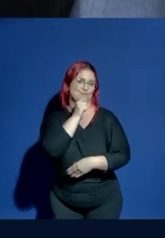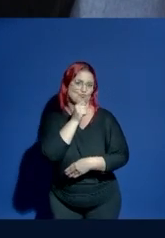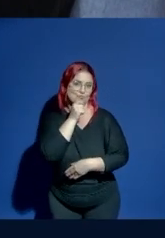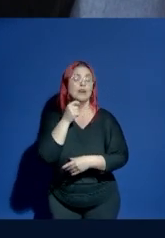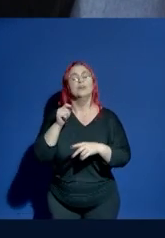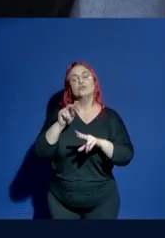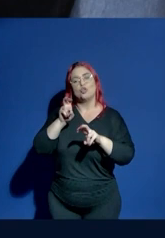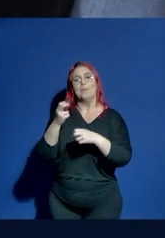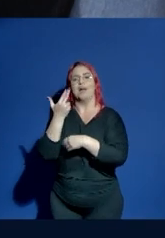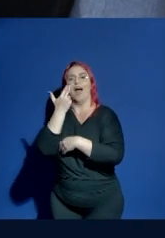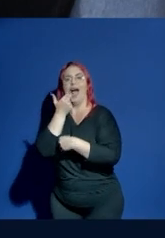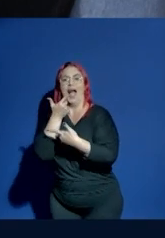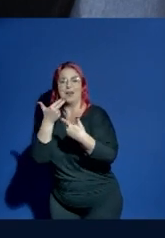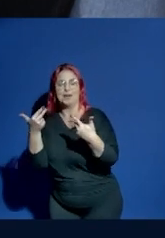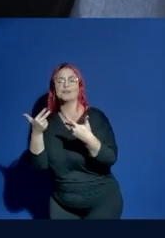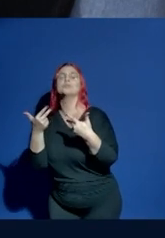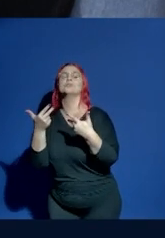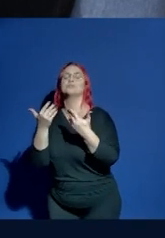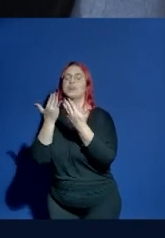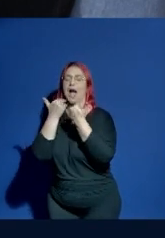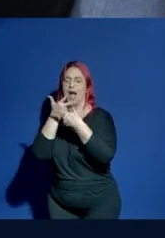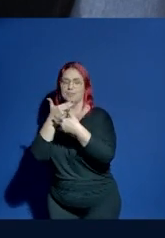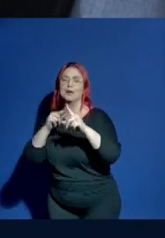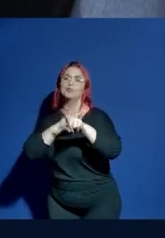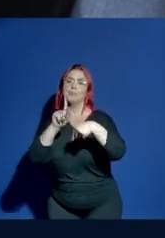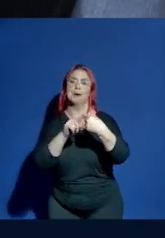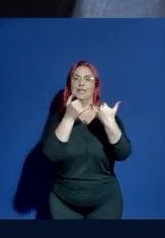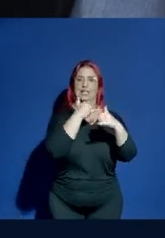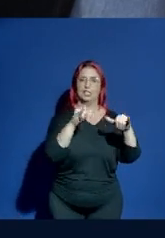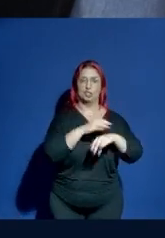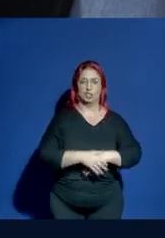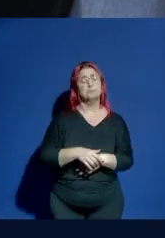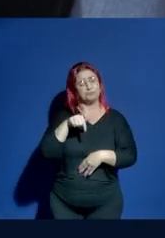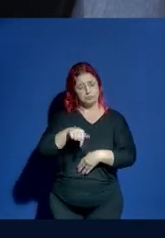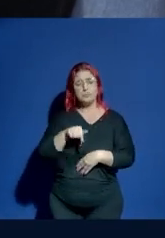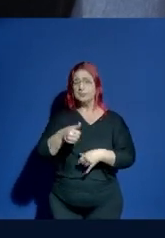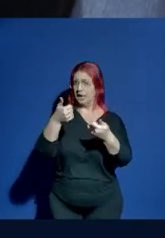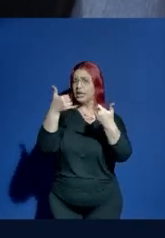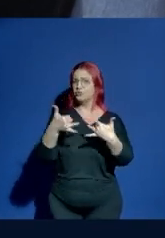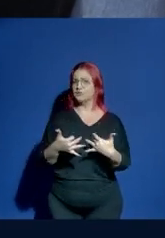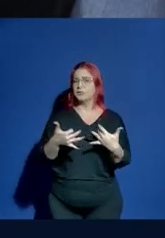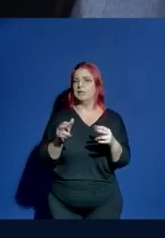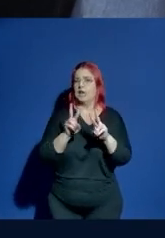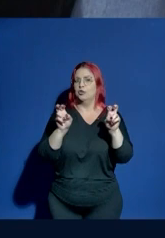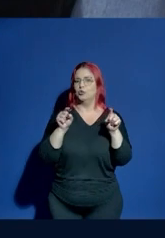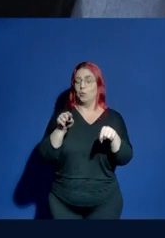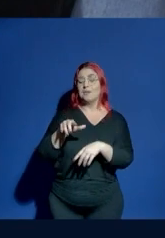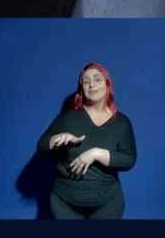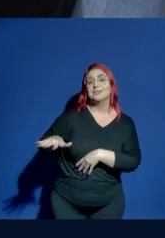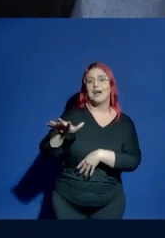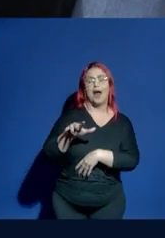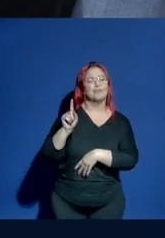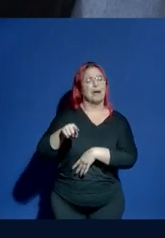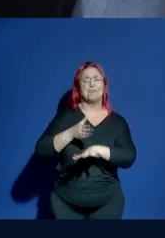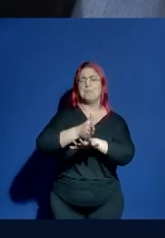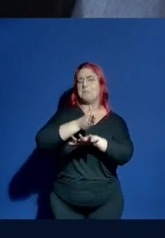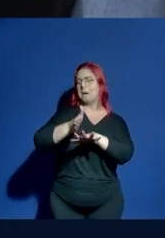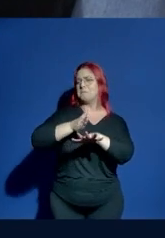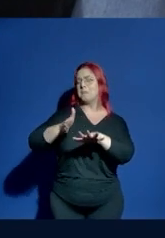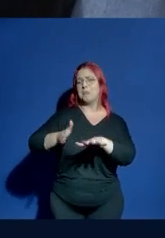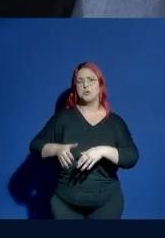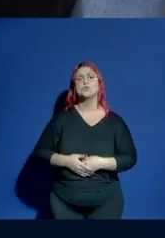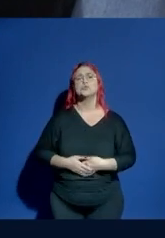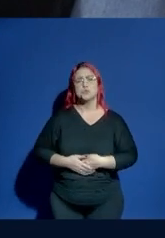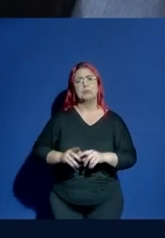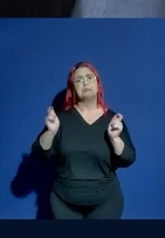alimentos e energia para poder acessar um mercado enorme, né? Acho que a gente vai falar um pouquinho de SAF aqui, o Erasmo mencionou, esse é um mercado de dimensões espetaculares,